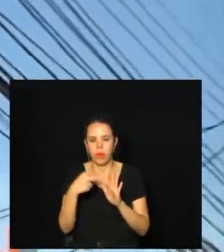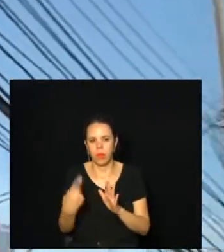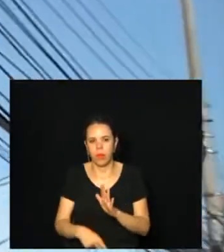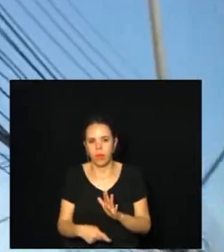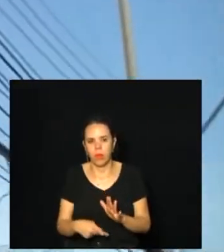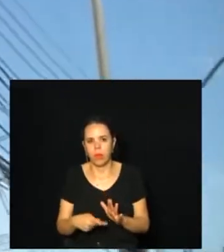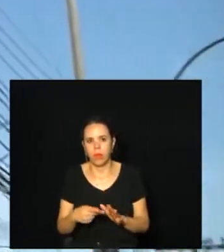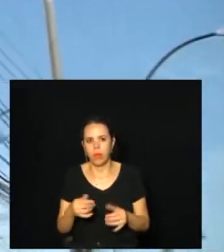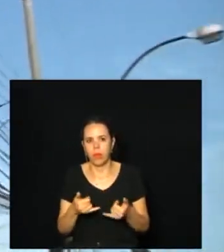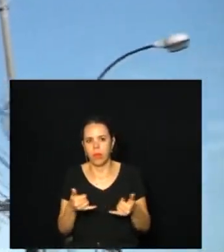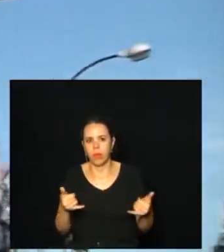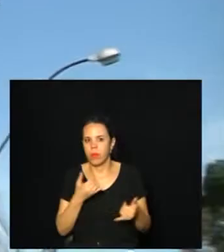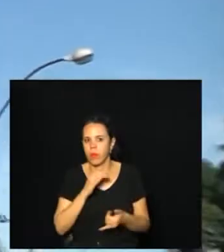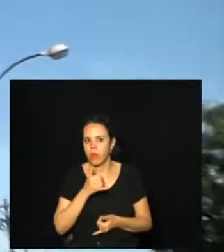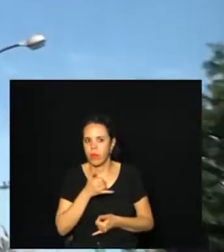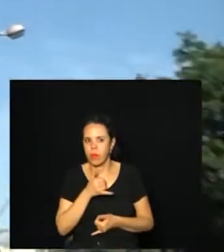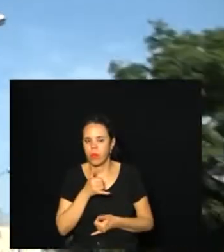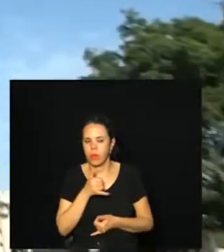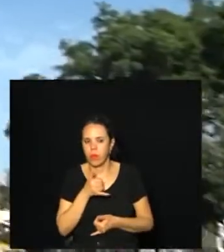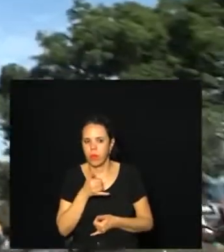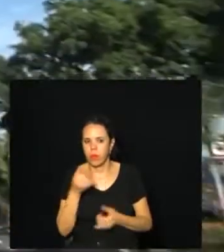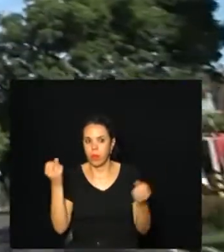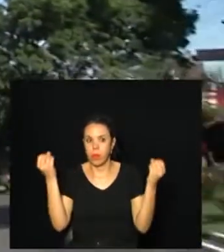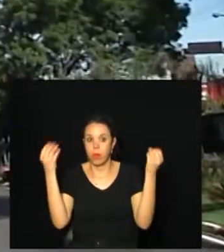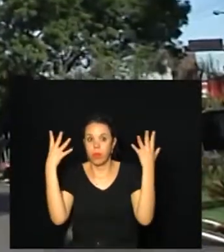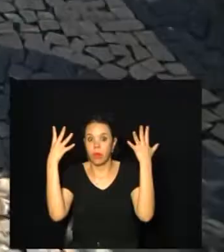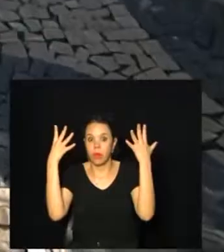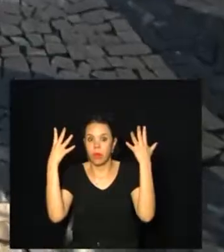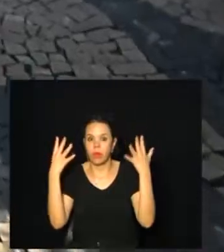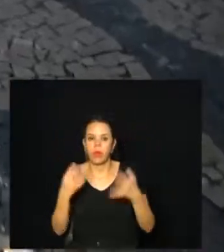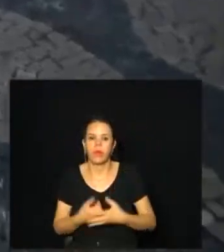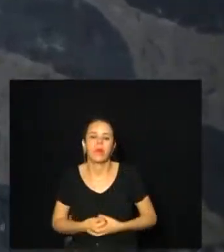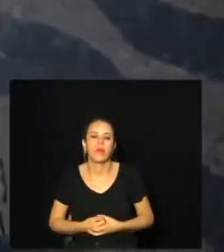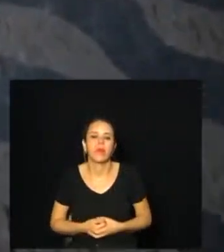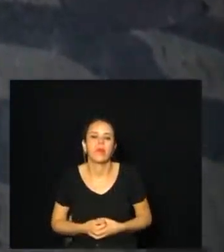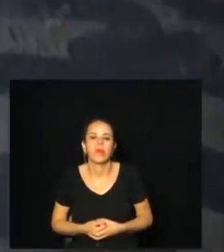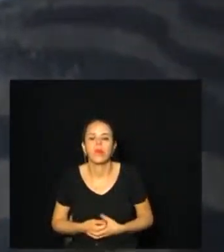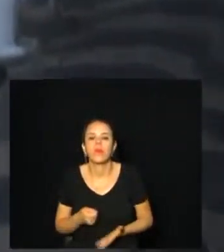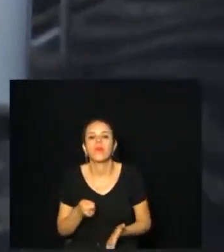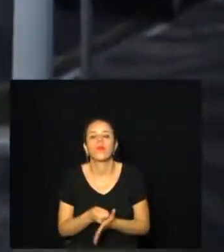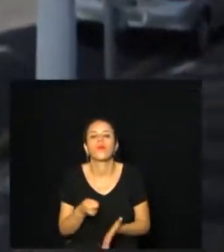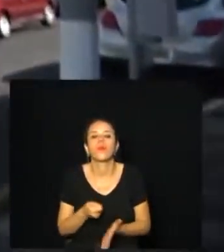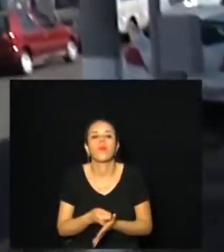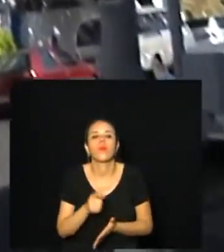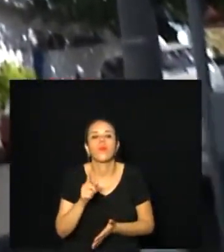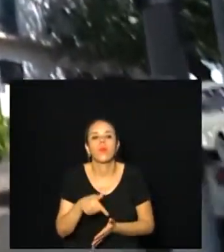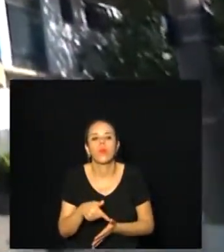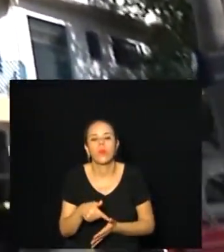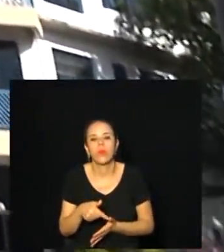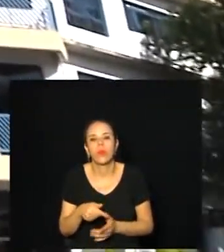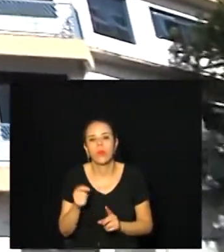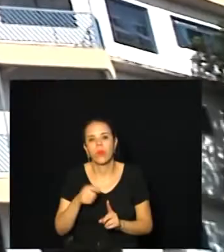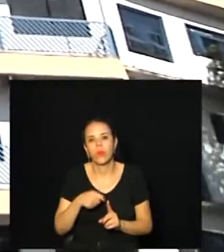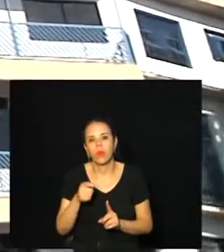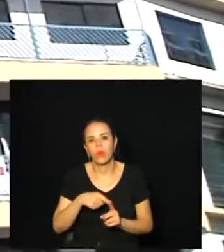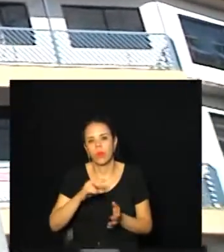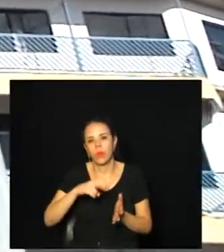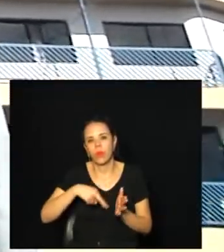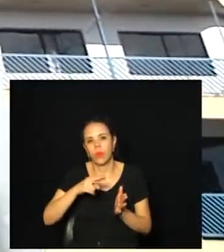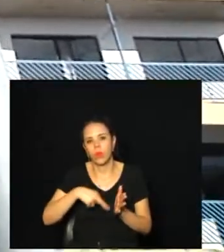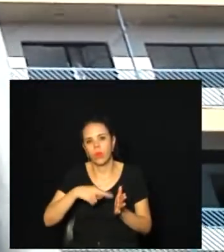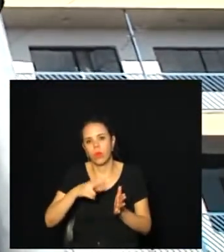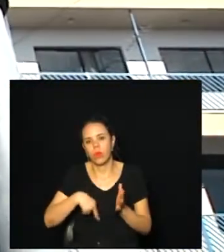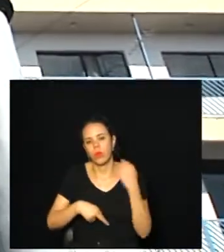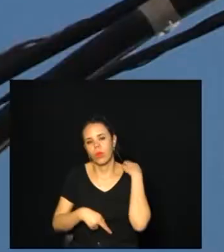das redes de energia elétrica e de iluminação pública. Outra exigência é o envio mensal de relatórios